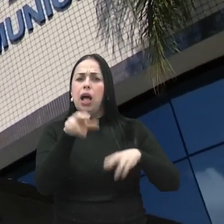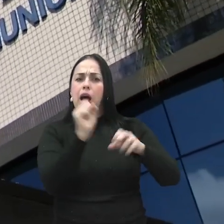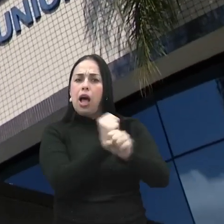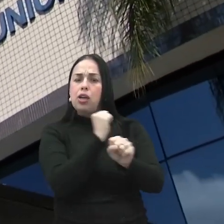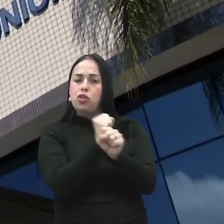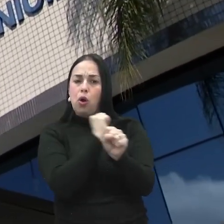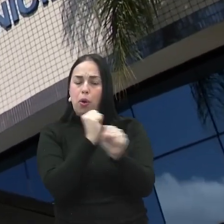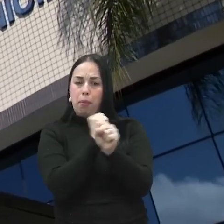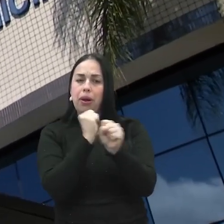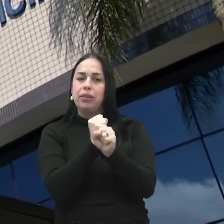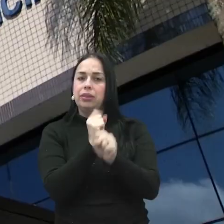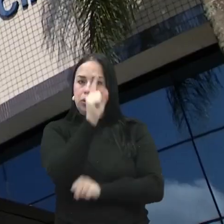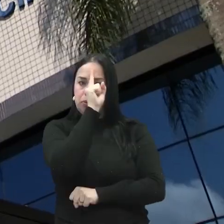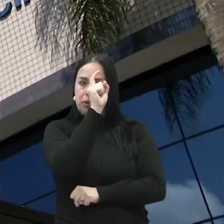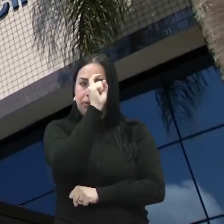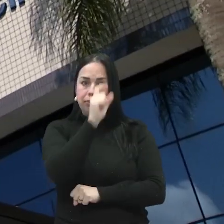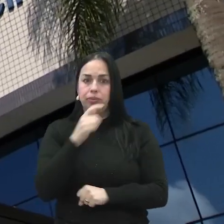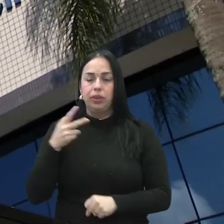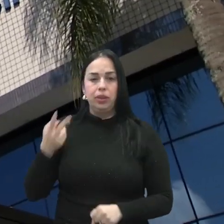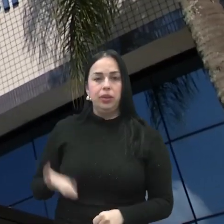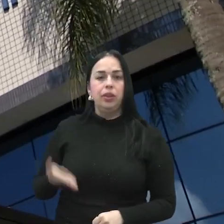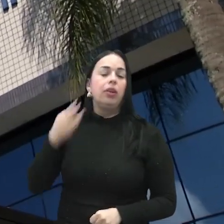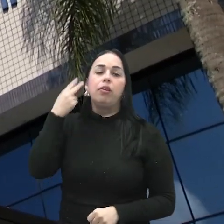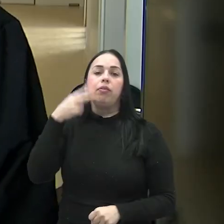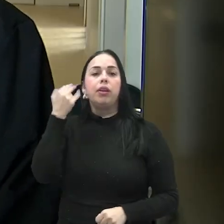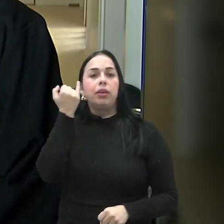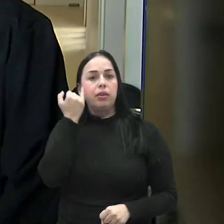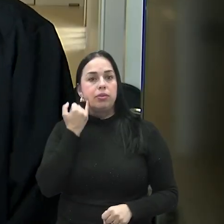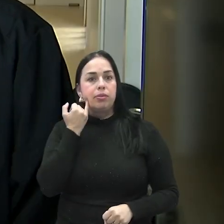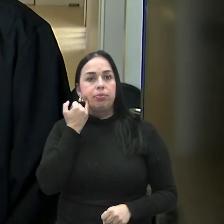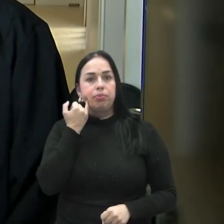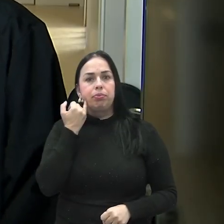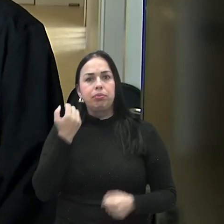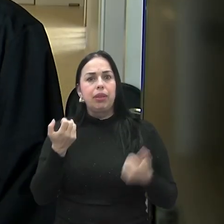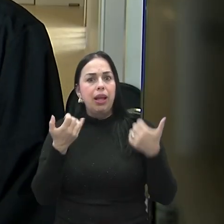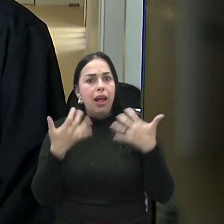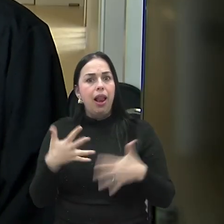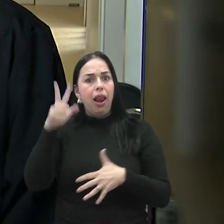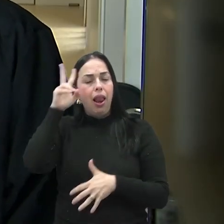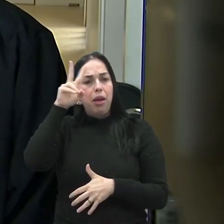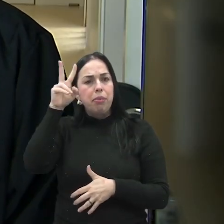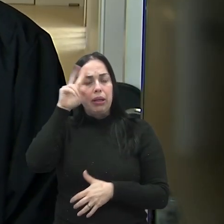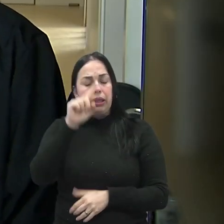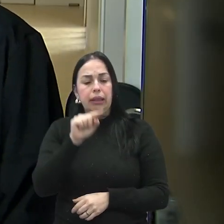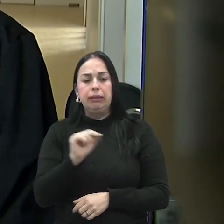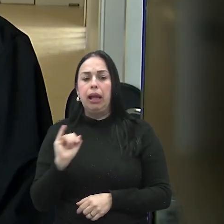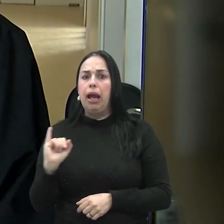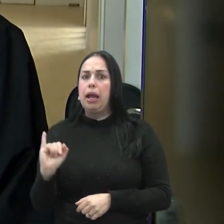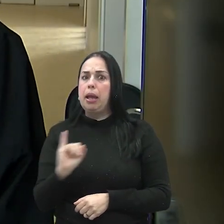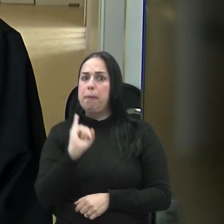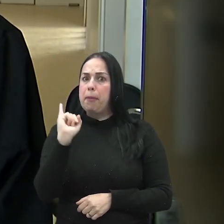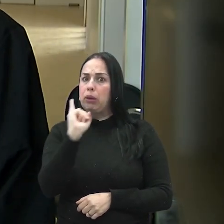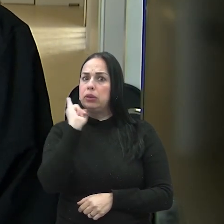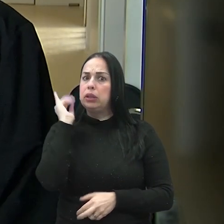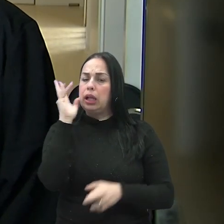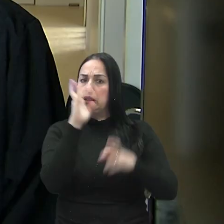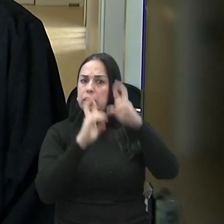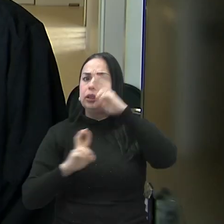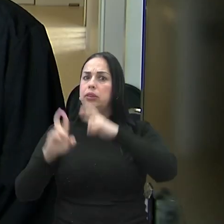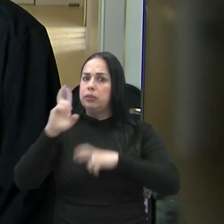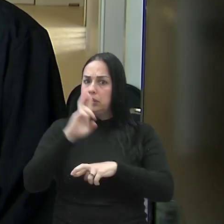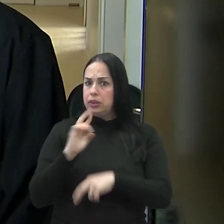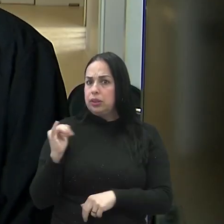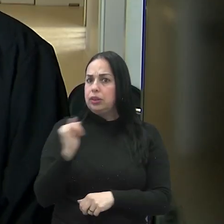perto as obras de ampliação do Hospital de Retaguarda. O vereador Zé Luiz reforça o trabalho importante